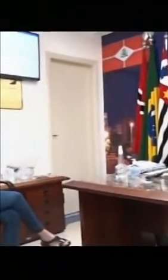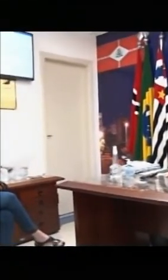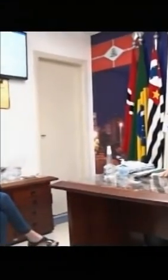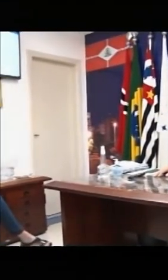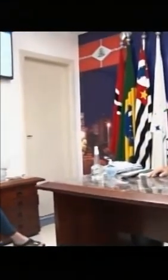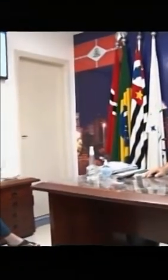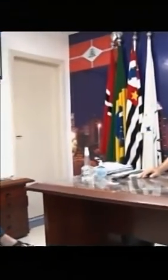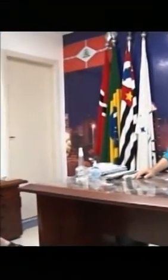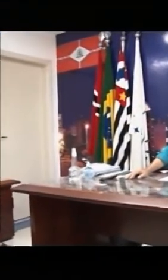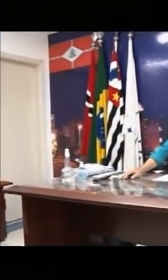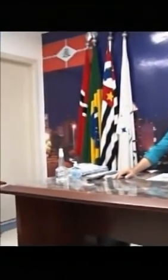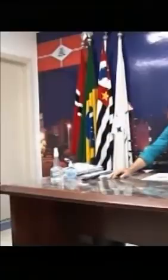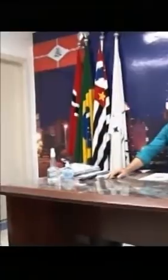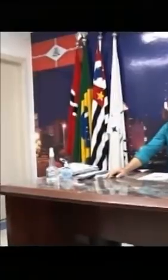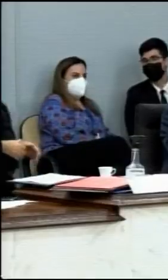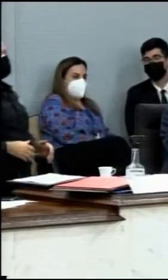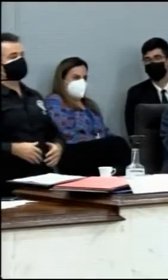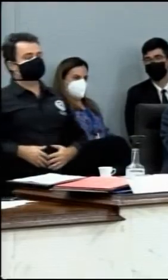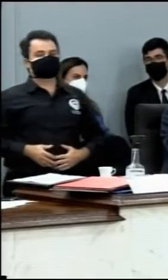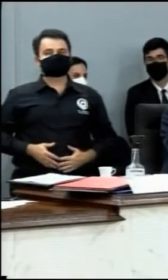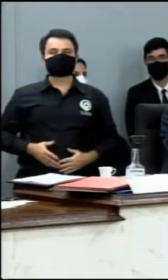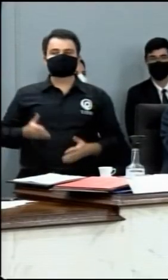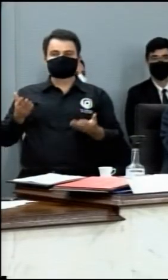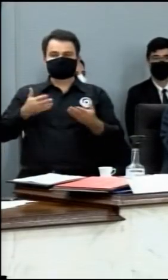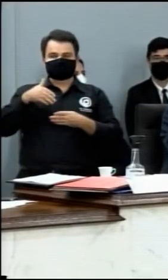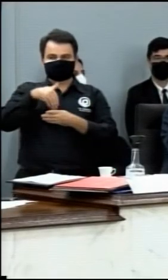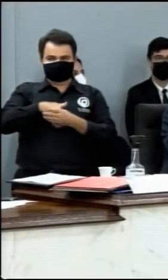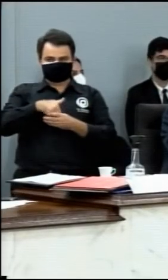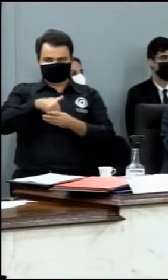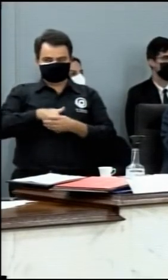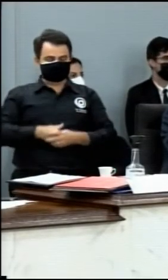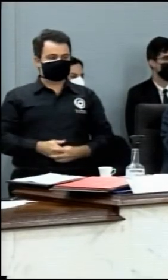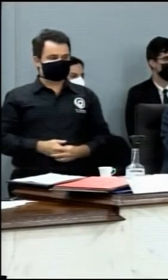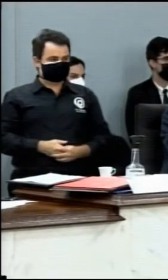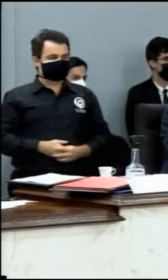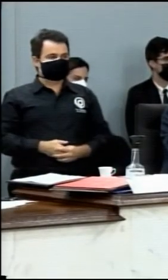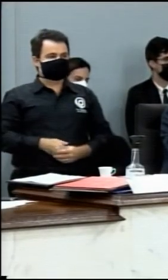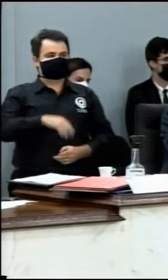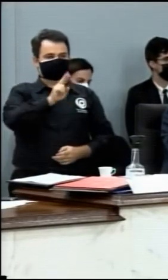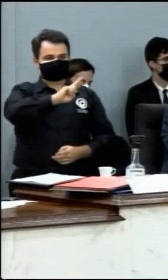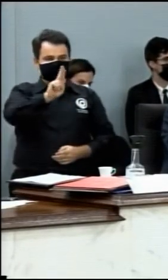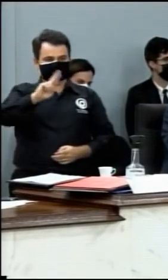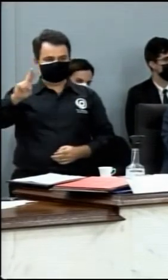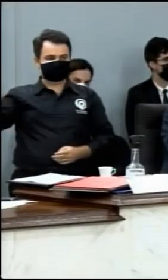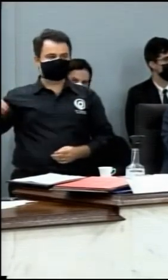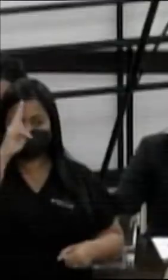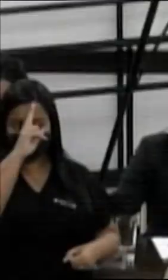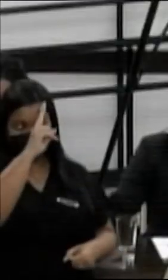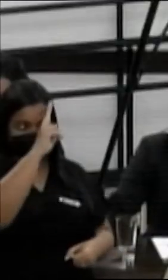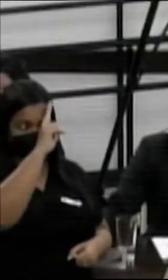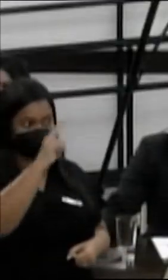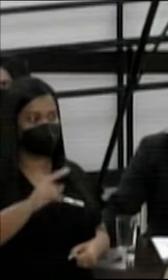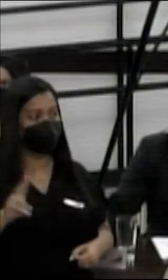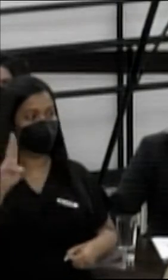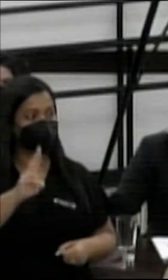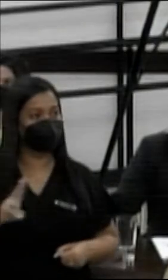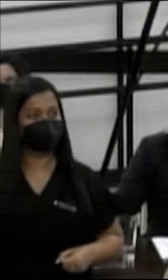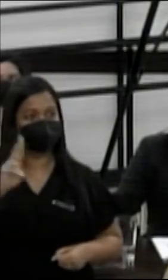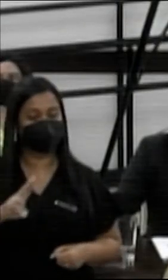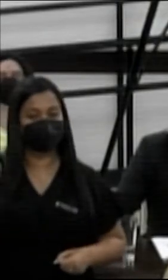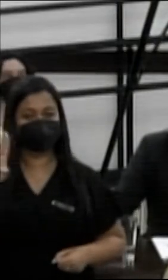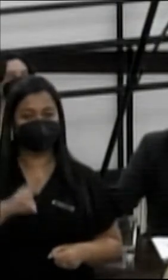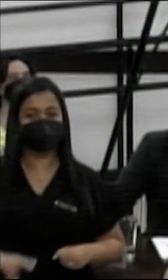hospitais, terminais de ônibus e aeroporto está sendo discutida no projeto de lei 313 de 2022 do vereador